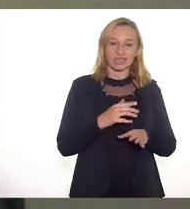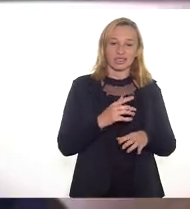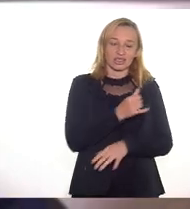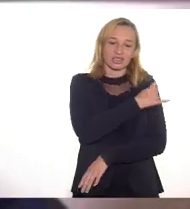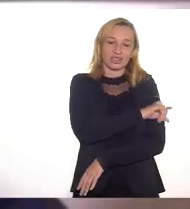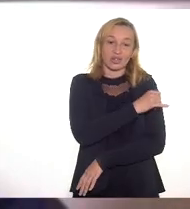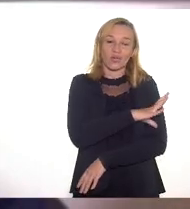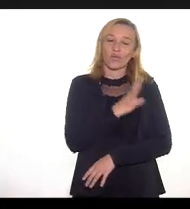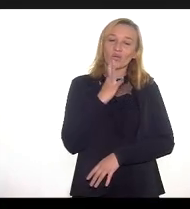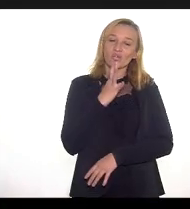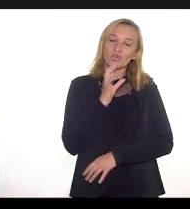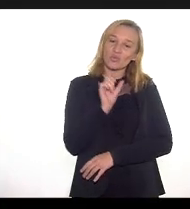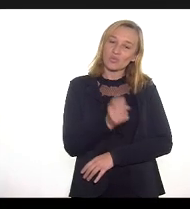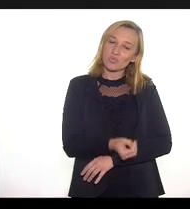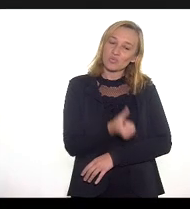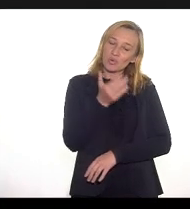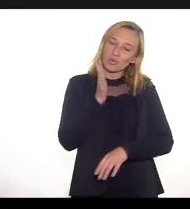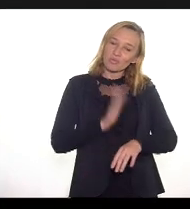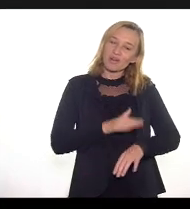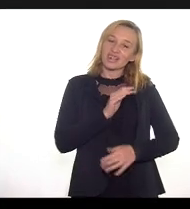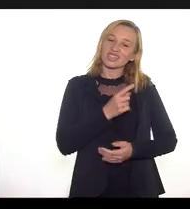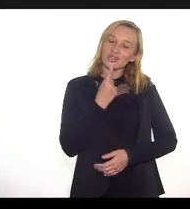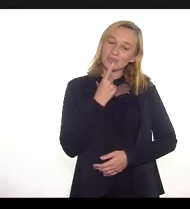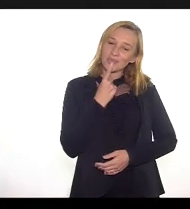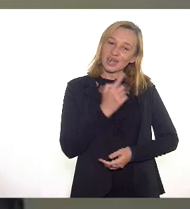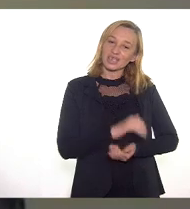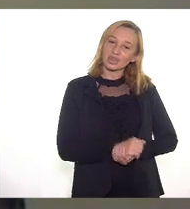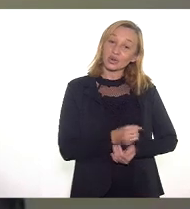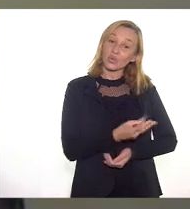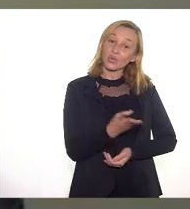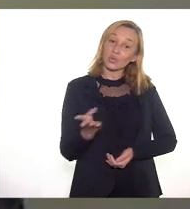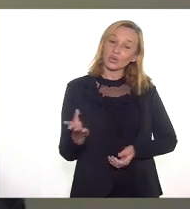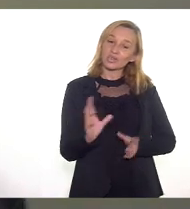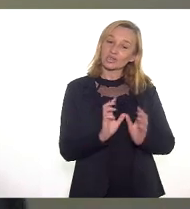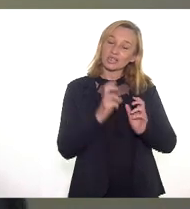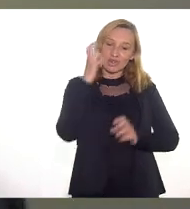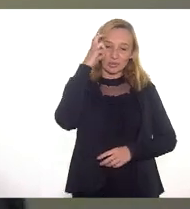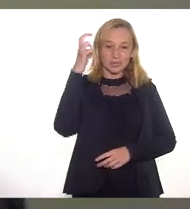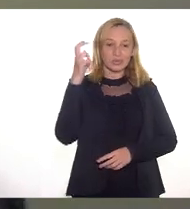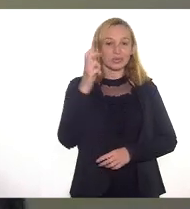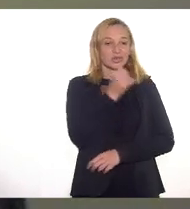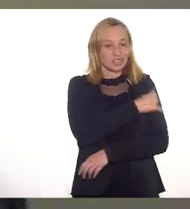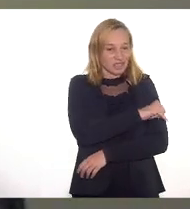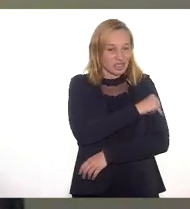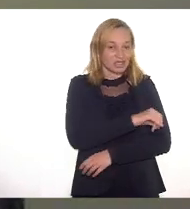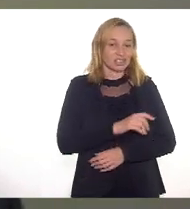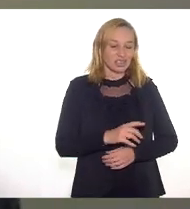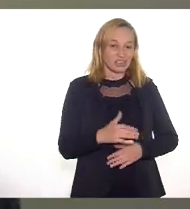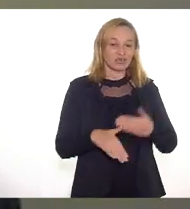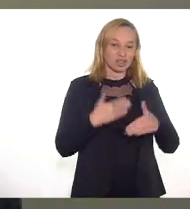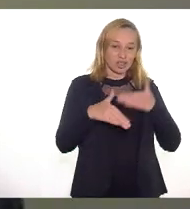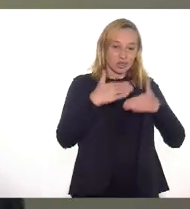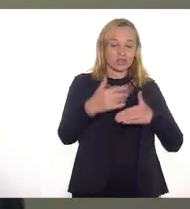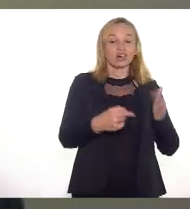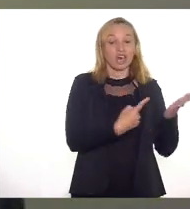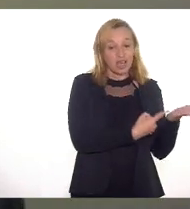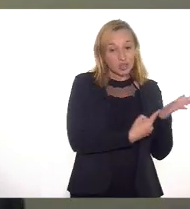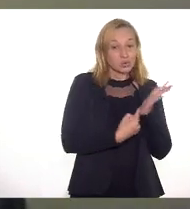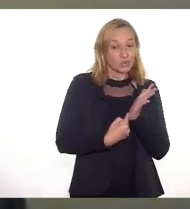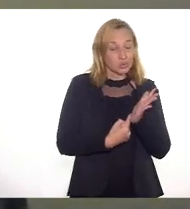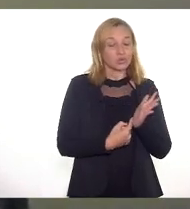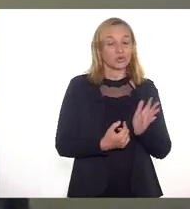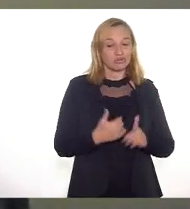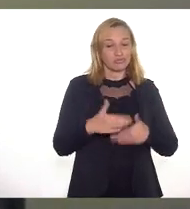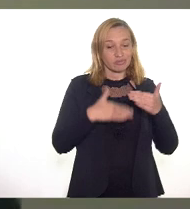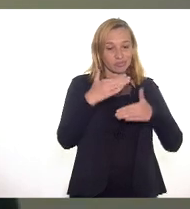fez conhecer um pouco mais de perto, né, o quanto a cultura no Rio de Janeiro contribui para o desenvolvimento e para